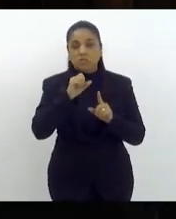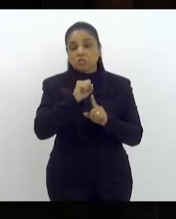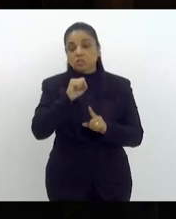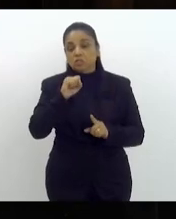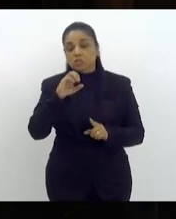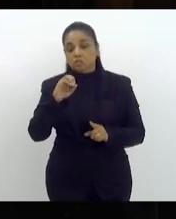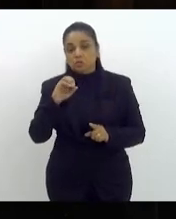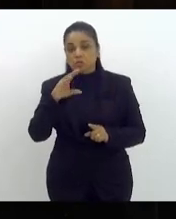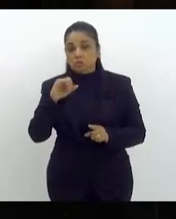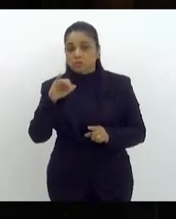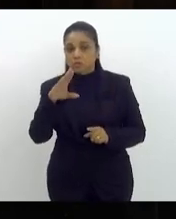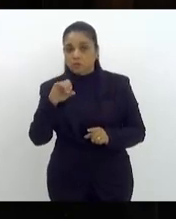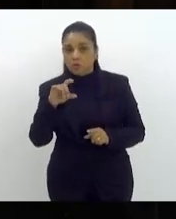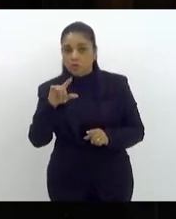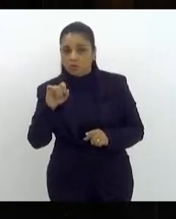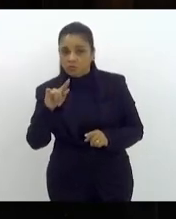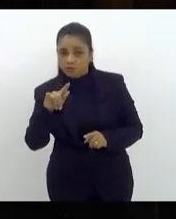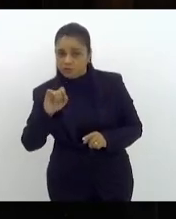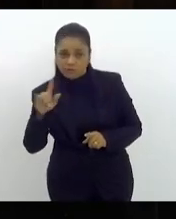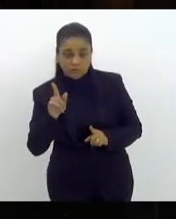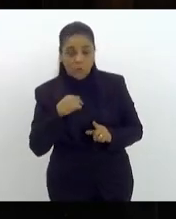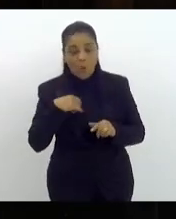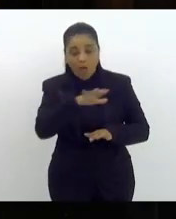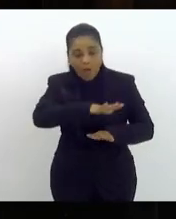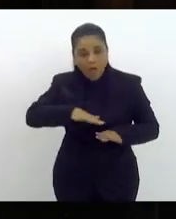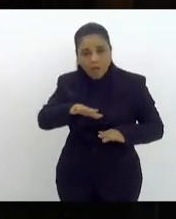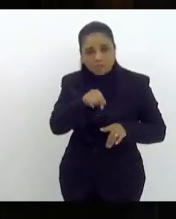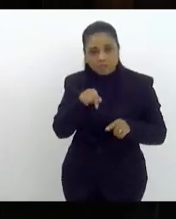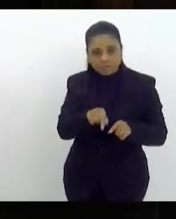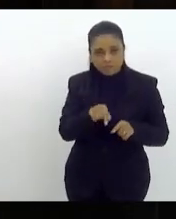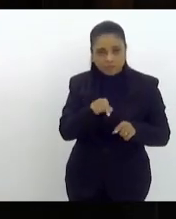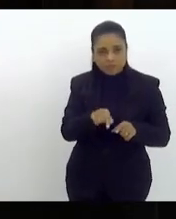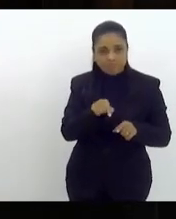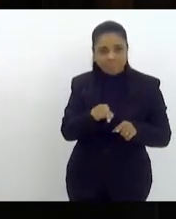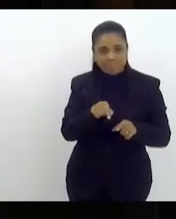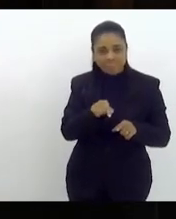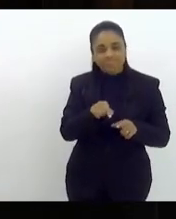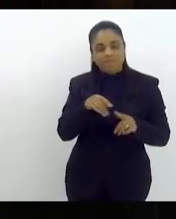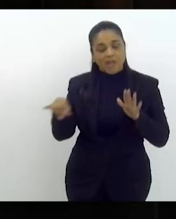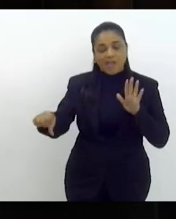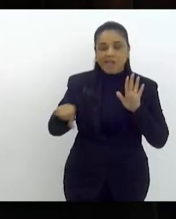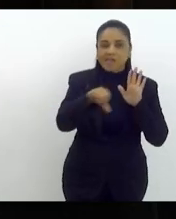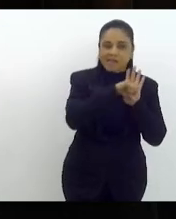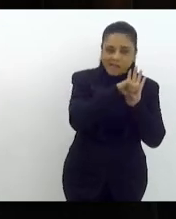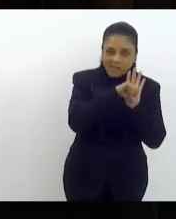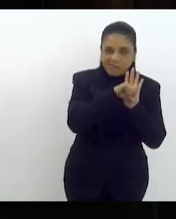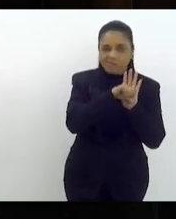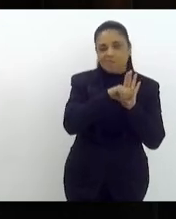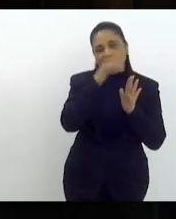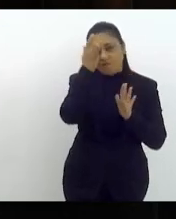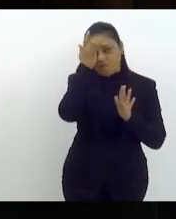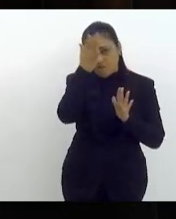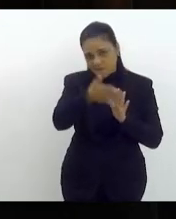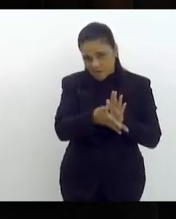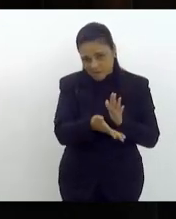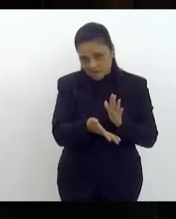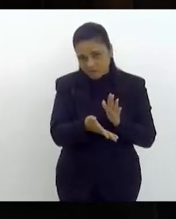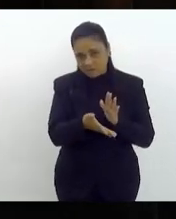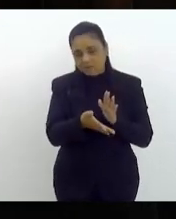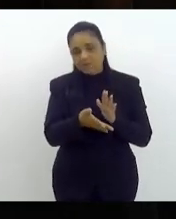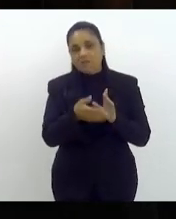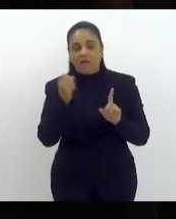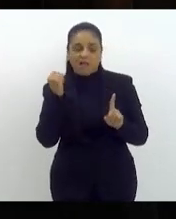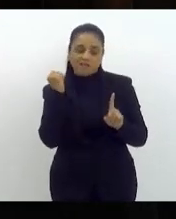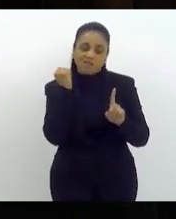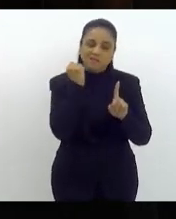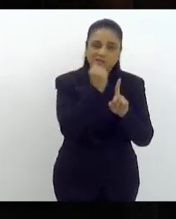que esse ambiente ele é muito mais propício ao cometimento de crime muito mais propício aos